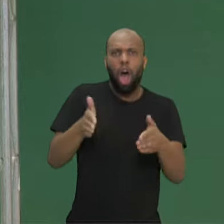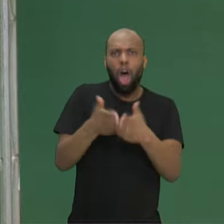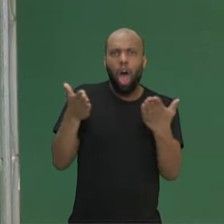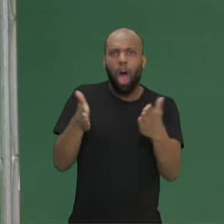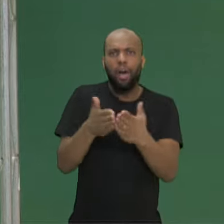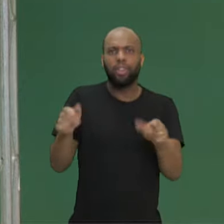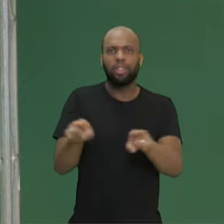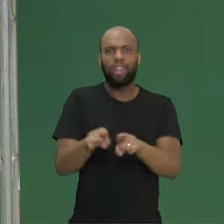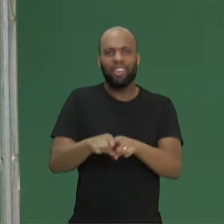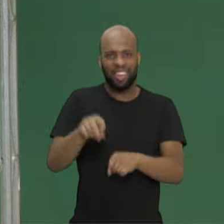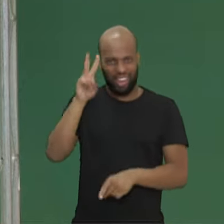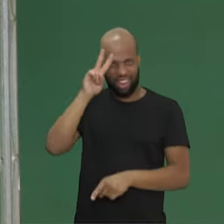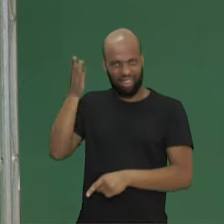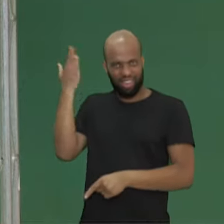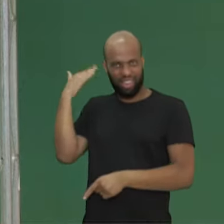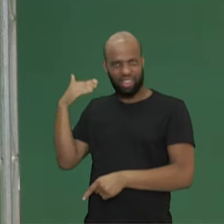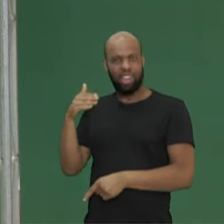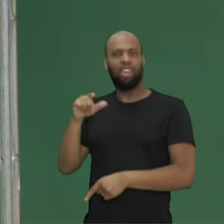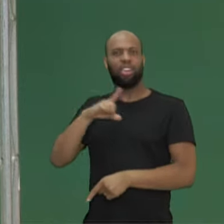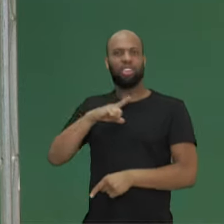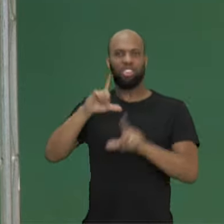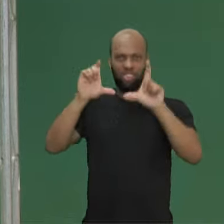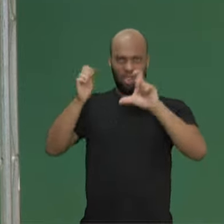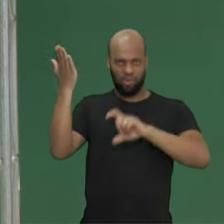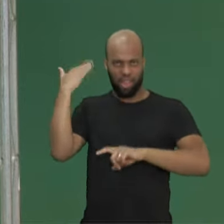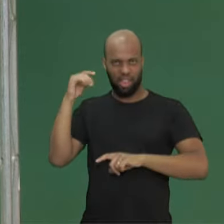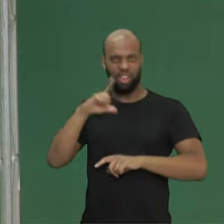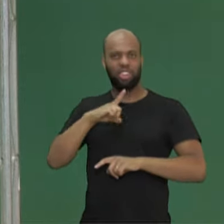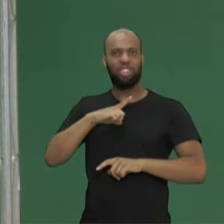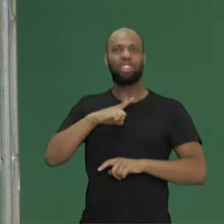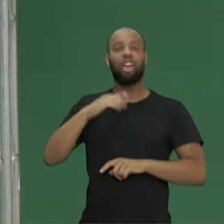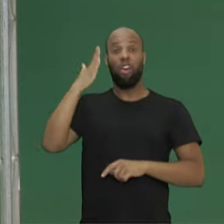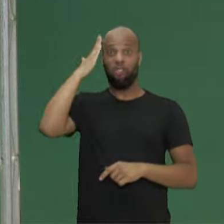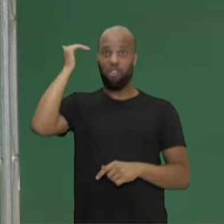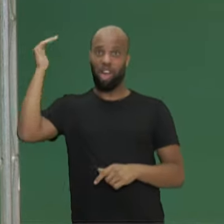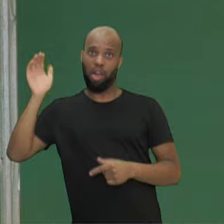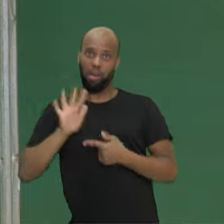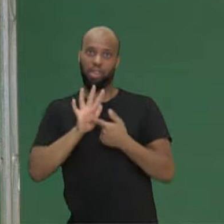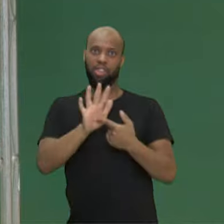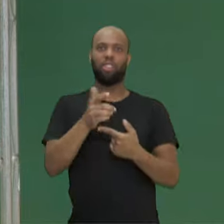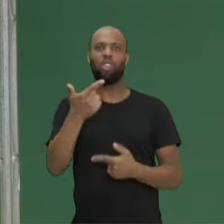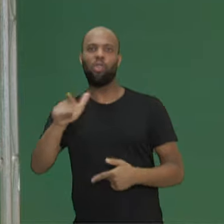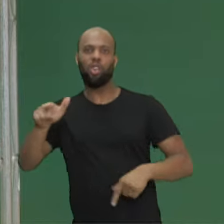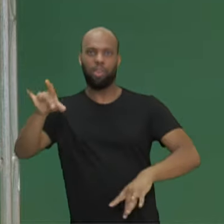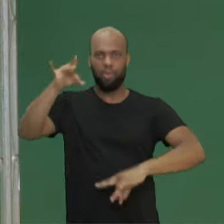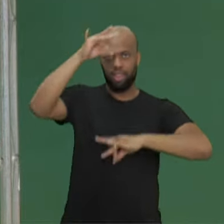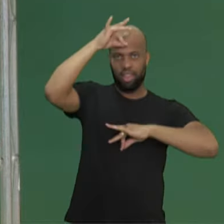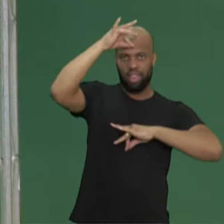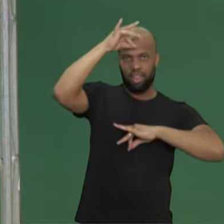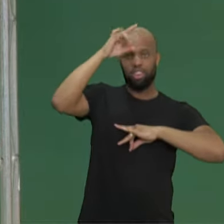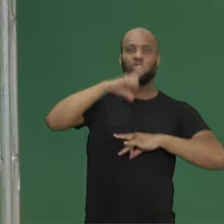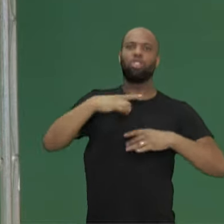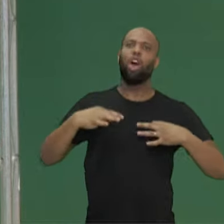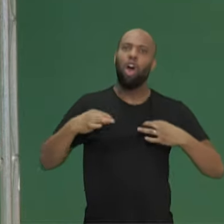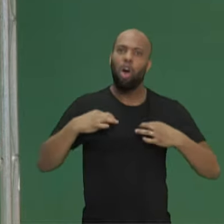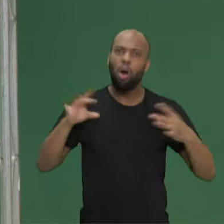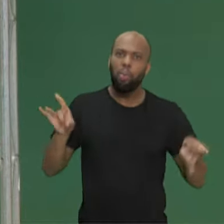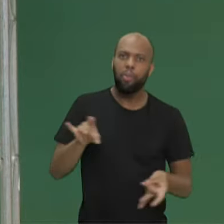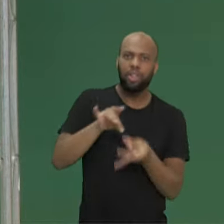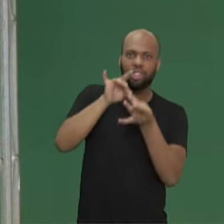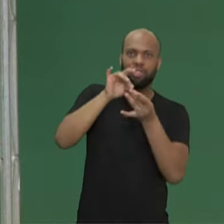glamour, né? Então, já estava identificando uma outra personagem, né? Então, é diferente se ela tivesse com uma roupa,